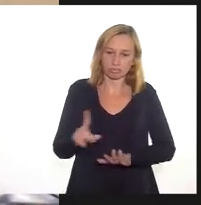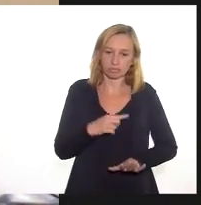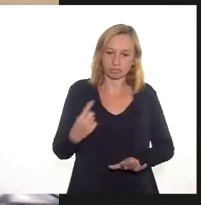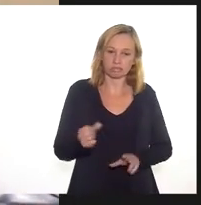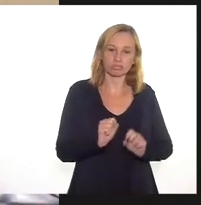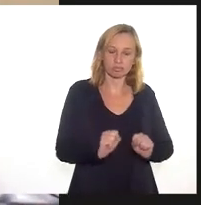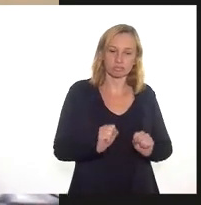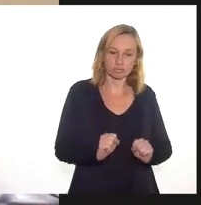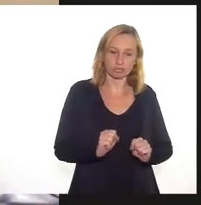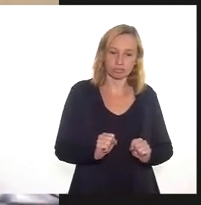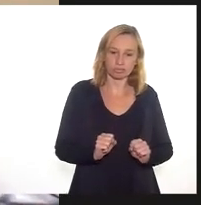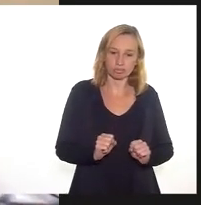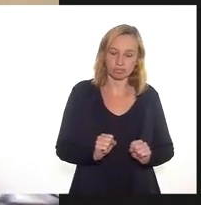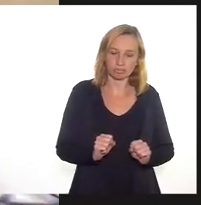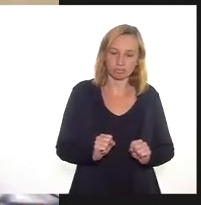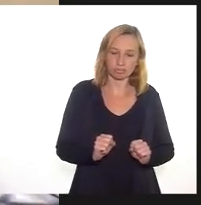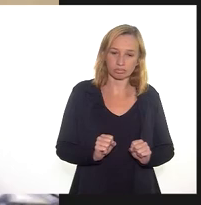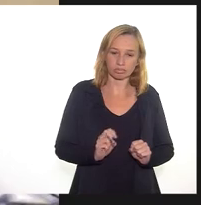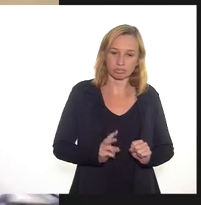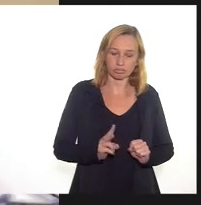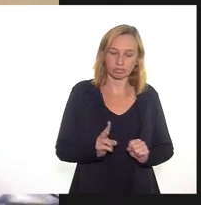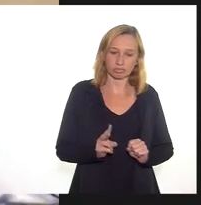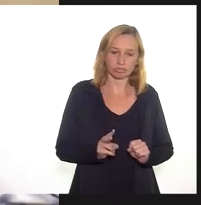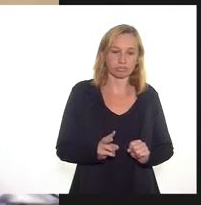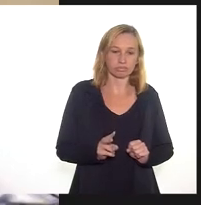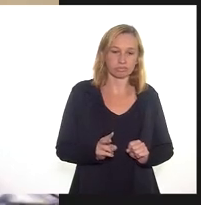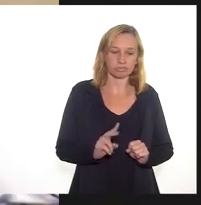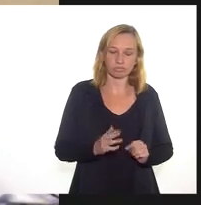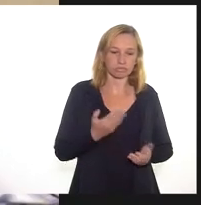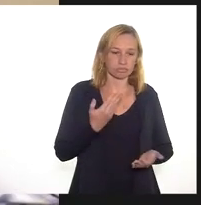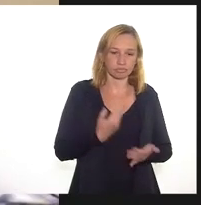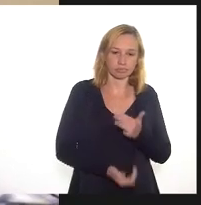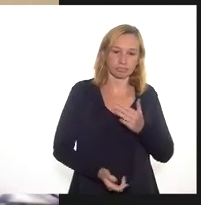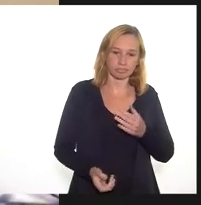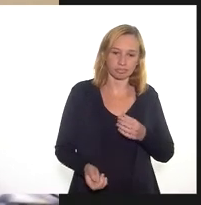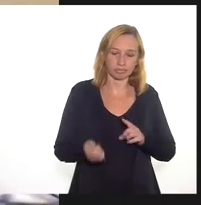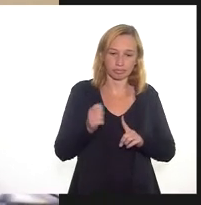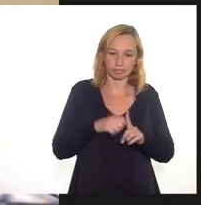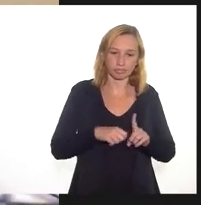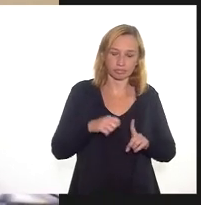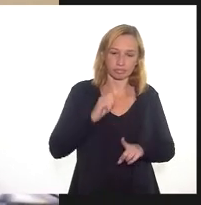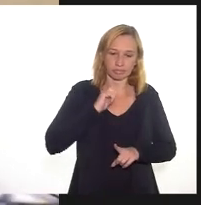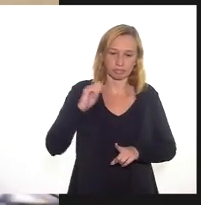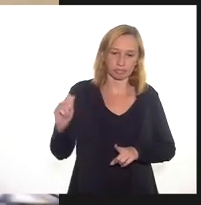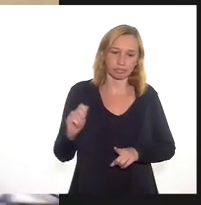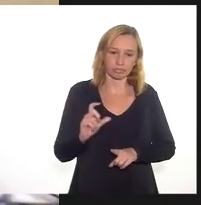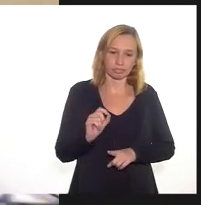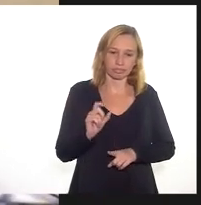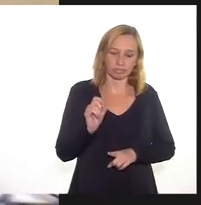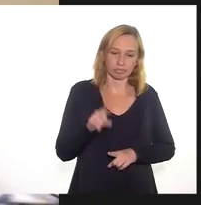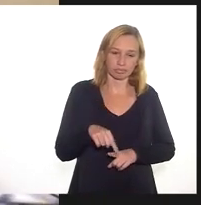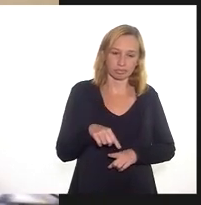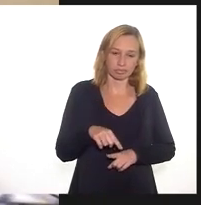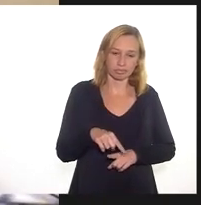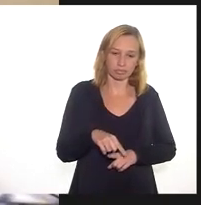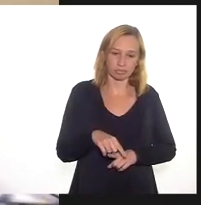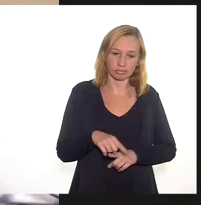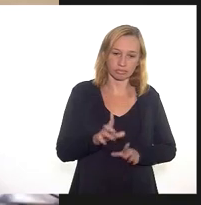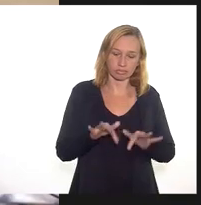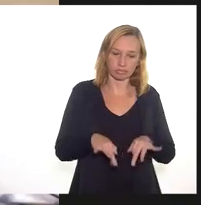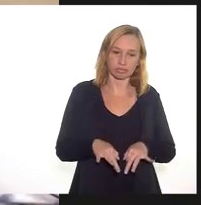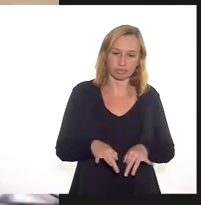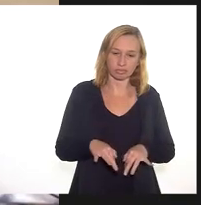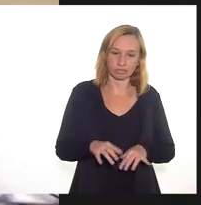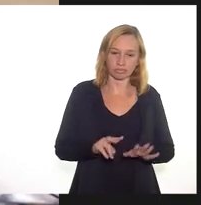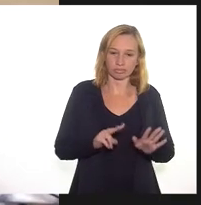aí não perca o time do mês de abril, que findou na última semana.